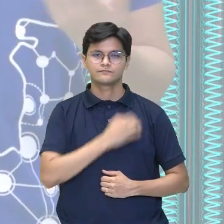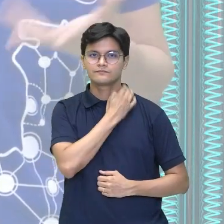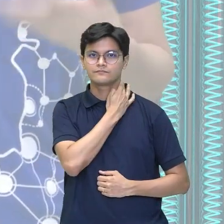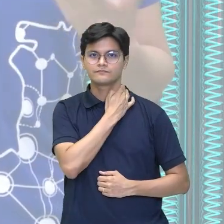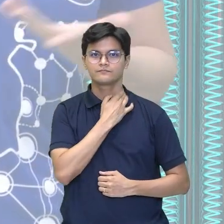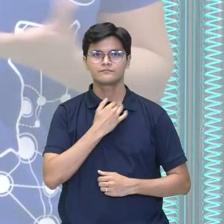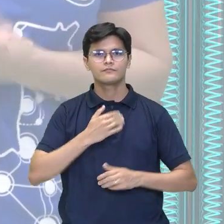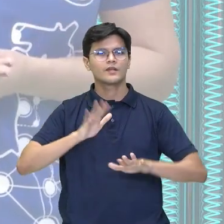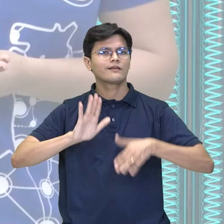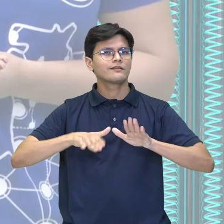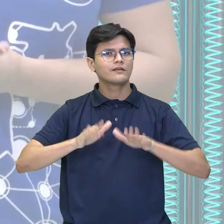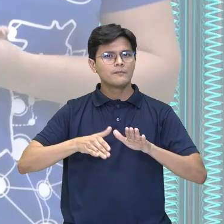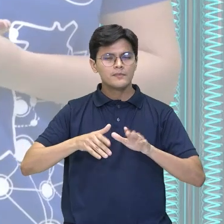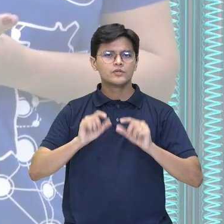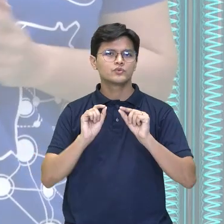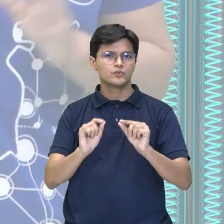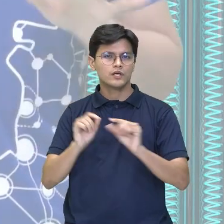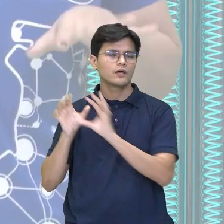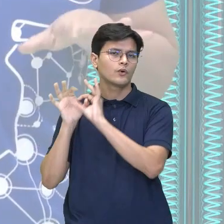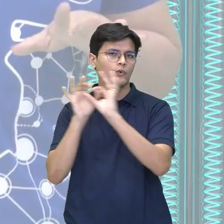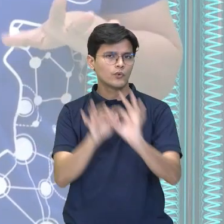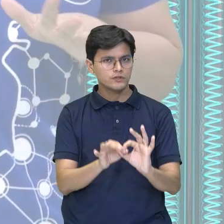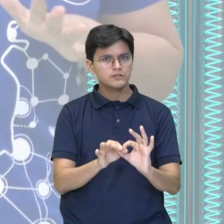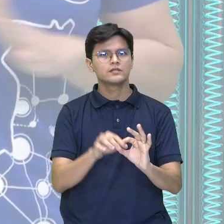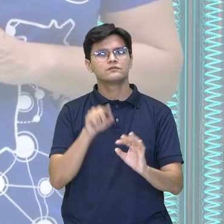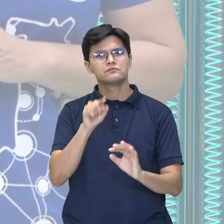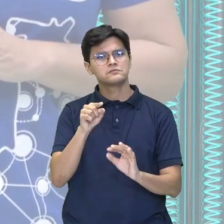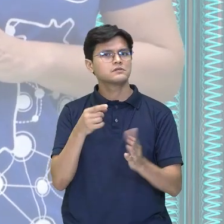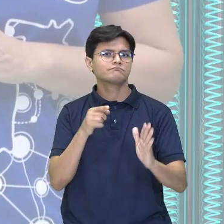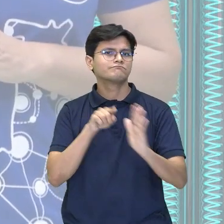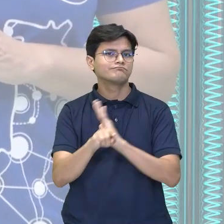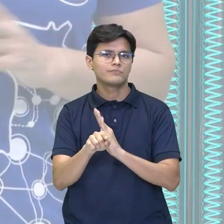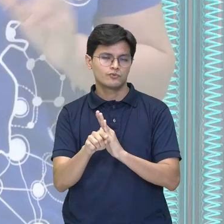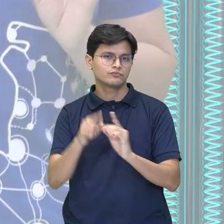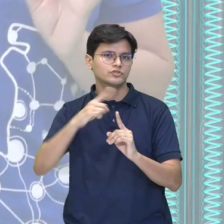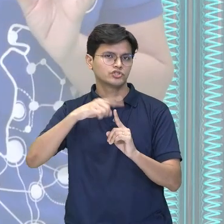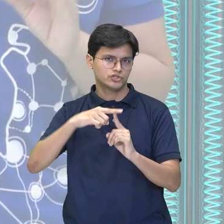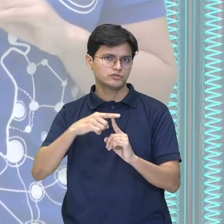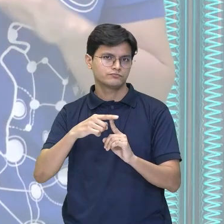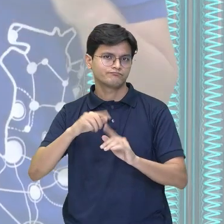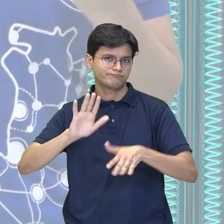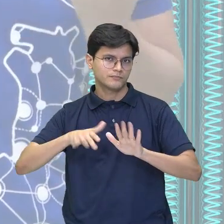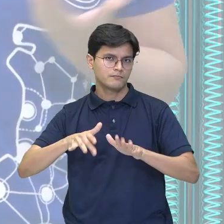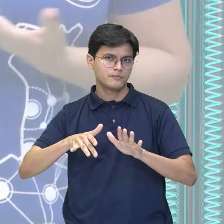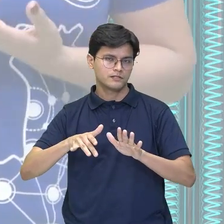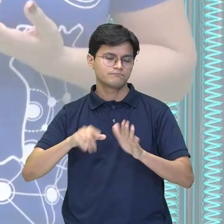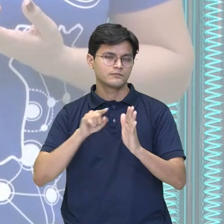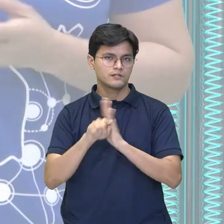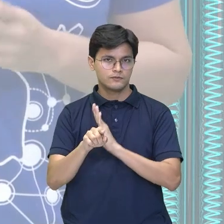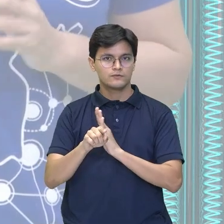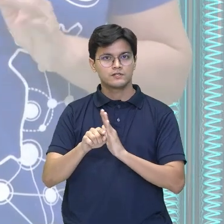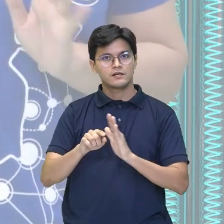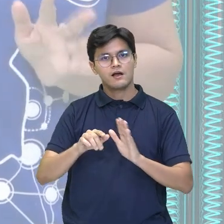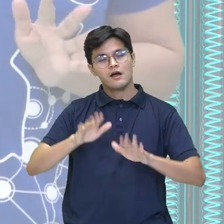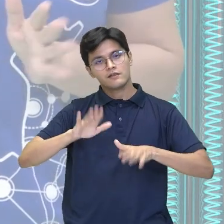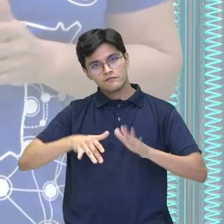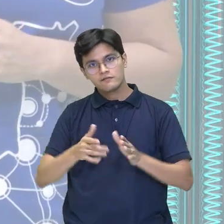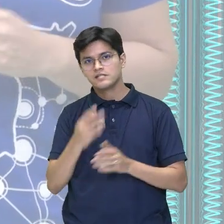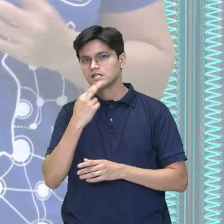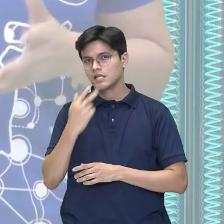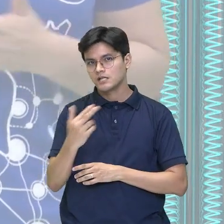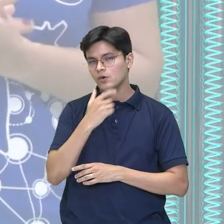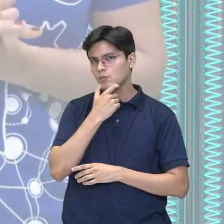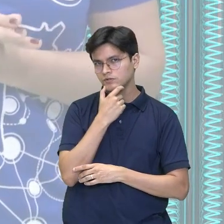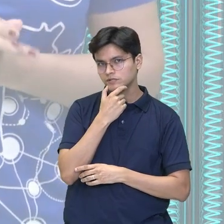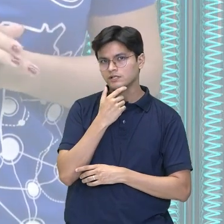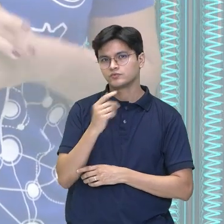depende do que você vai estar falando, tá bom? Mas na língua inglesa, uma palavra tem vários significados, que eu acho mais